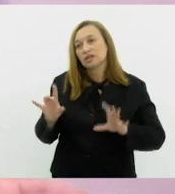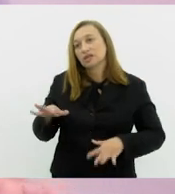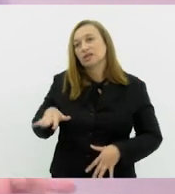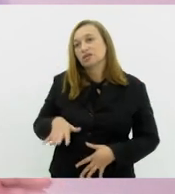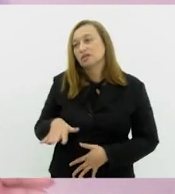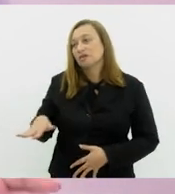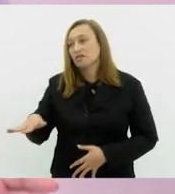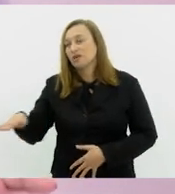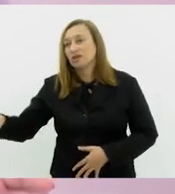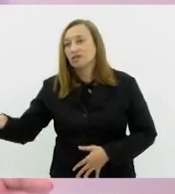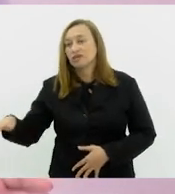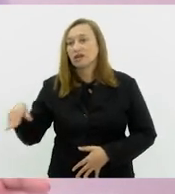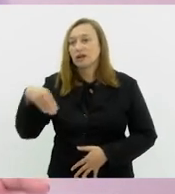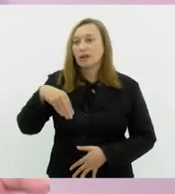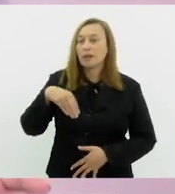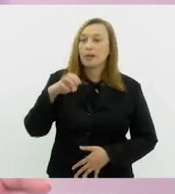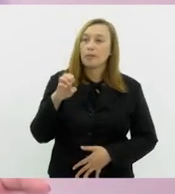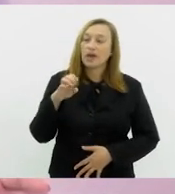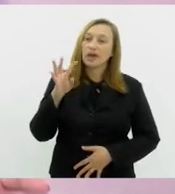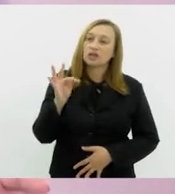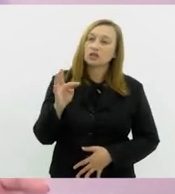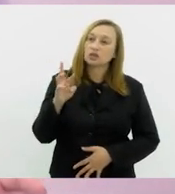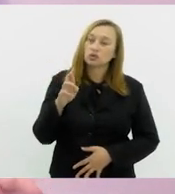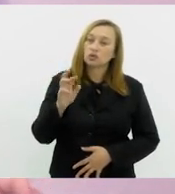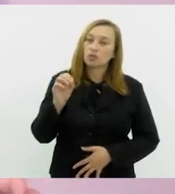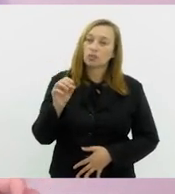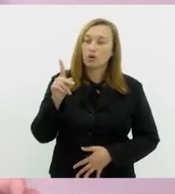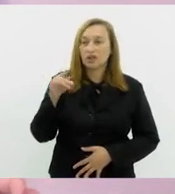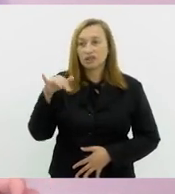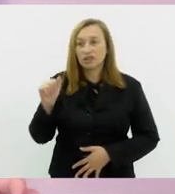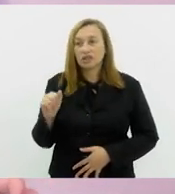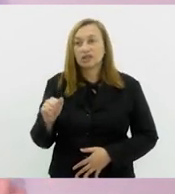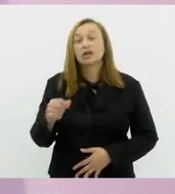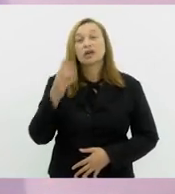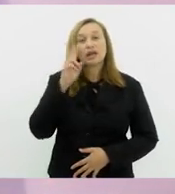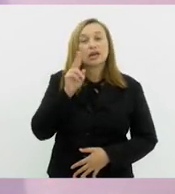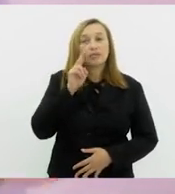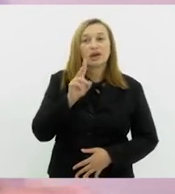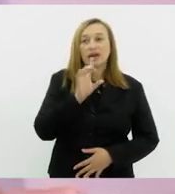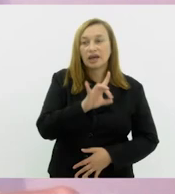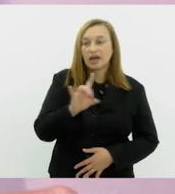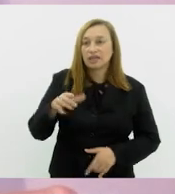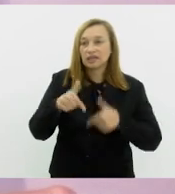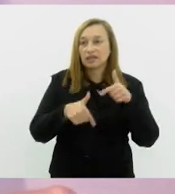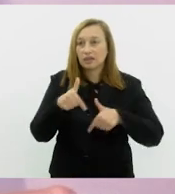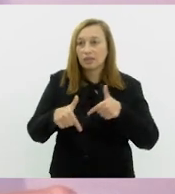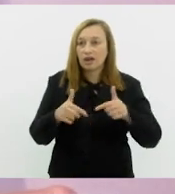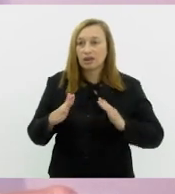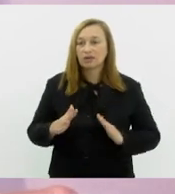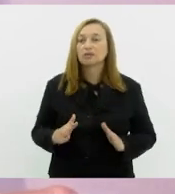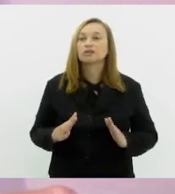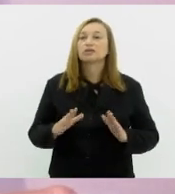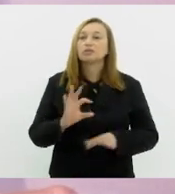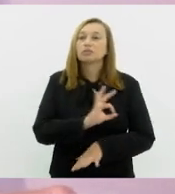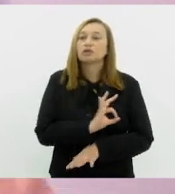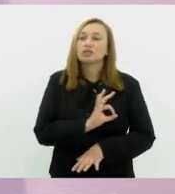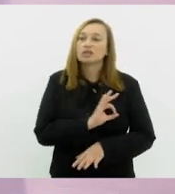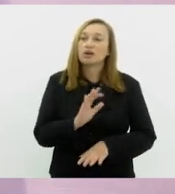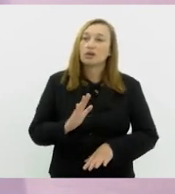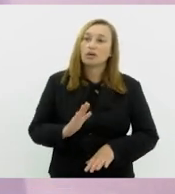da região metropolitana. E lembrar que a cada operação policial, mais uma escola fechada, mais uma creche